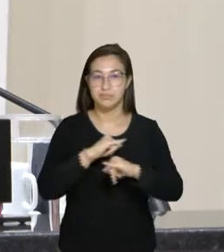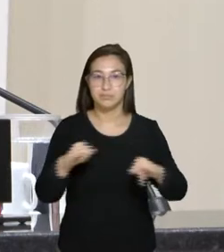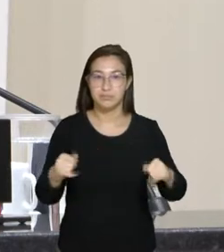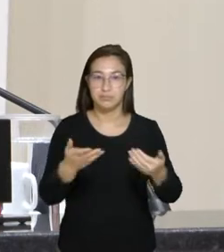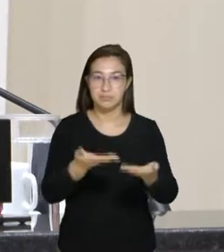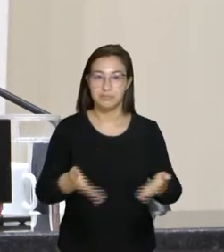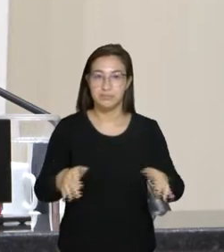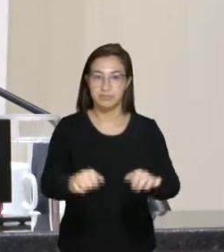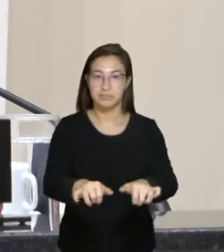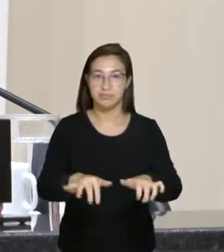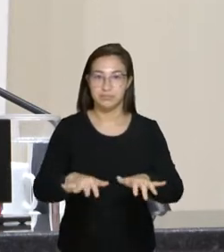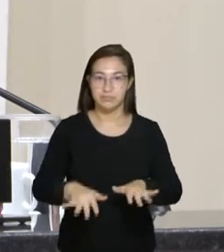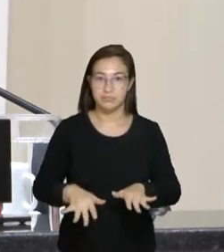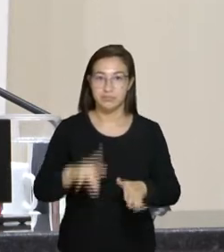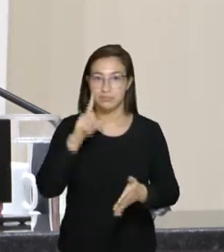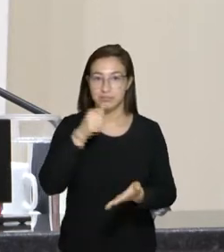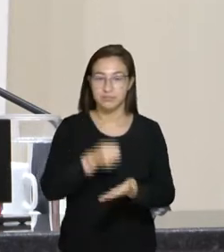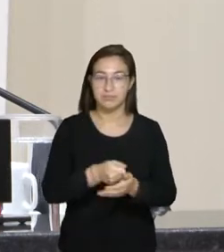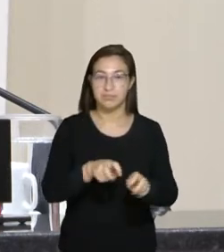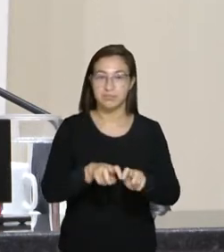dos atos da mesa números